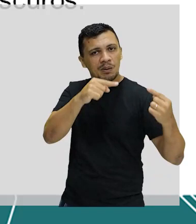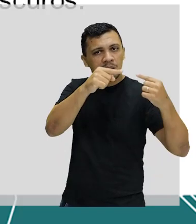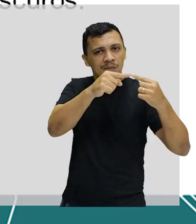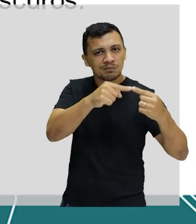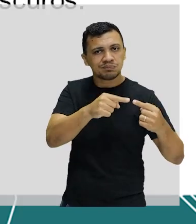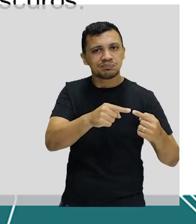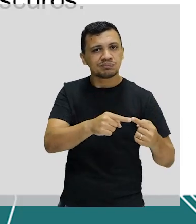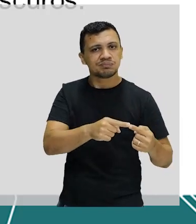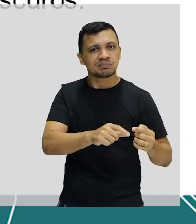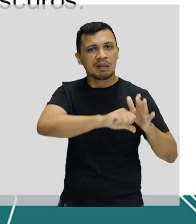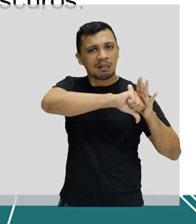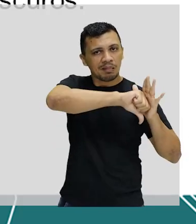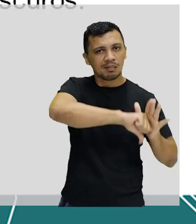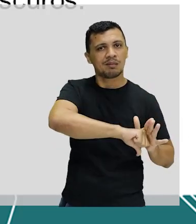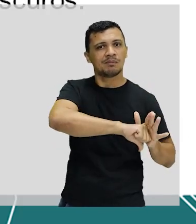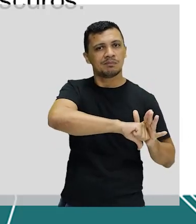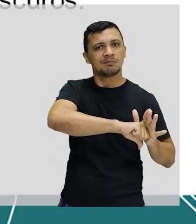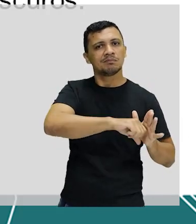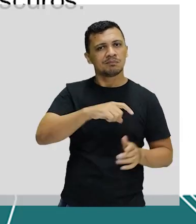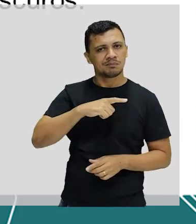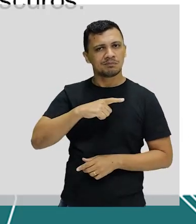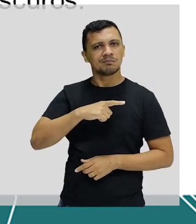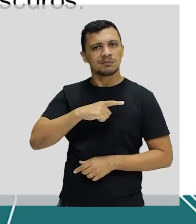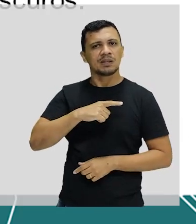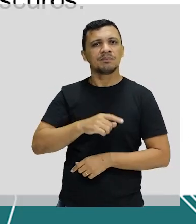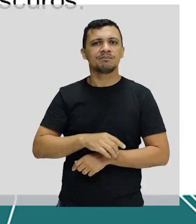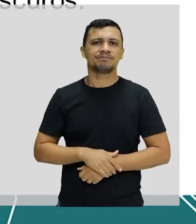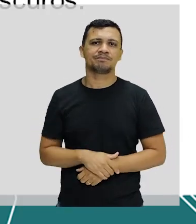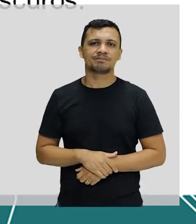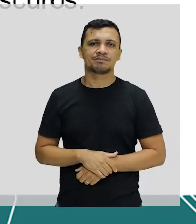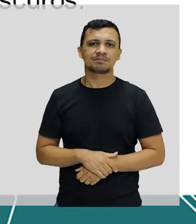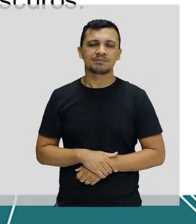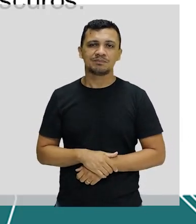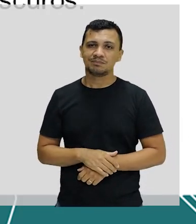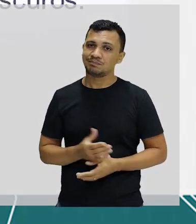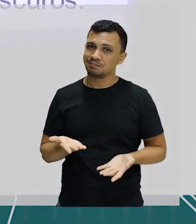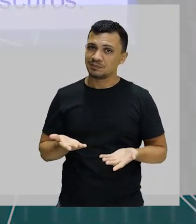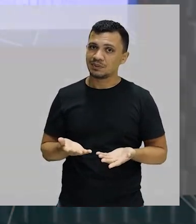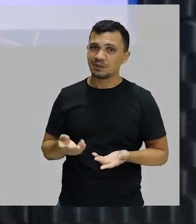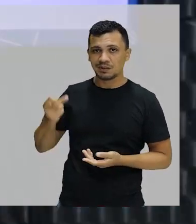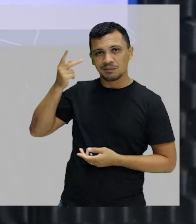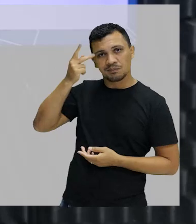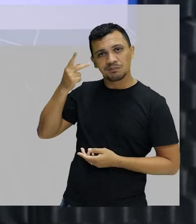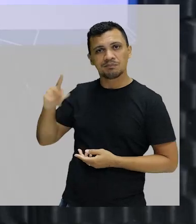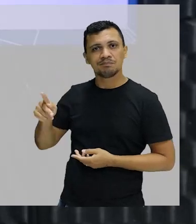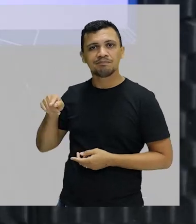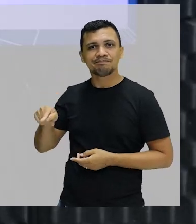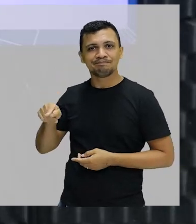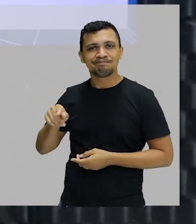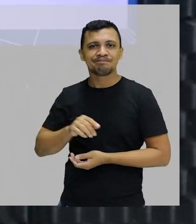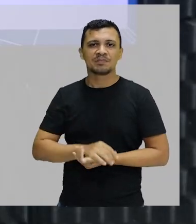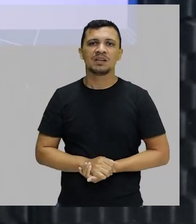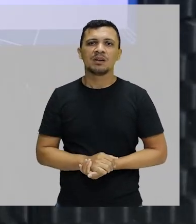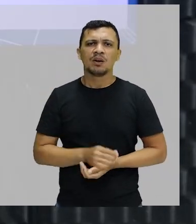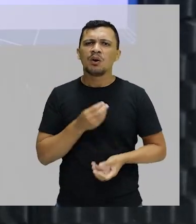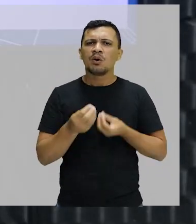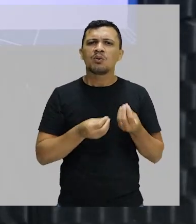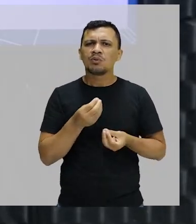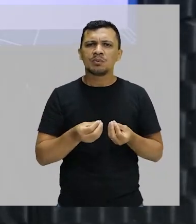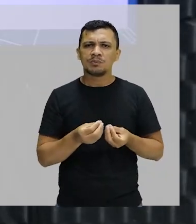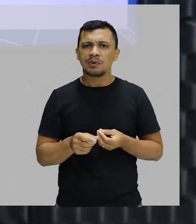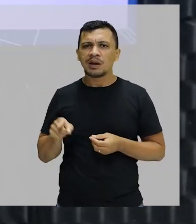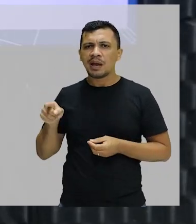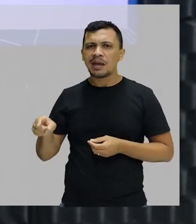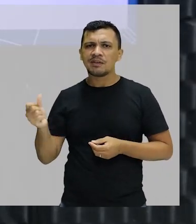que são mais propensas a entrarem na vida do crime, a cometerem delitos, segundo Lombroso. E ele afirma que esses indivíduos,